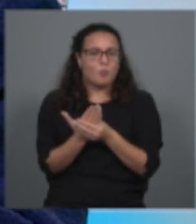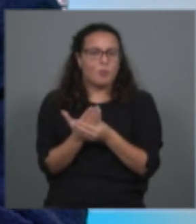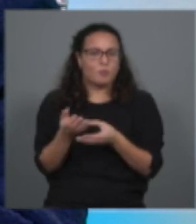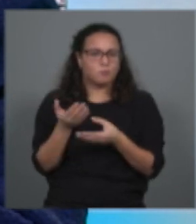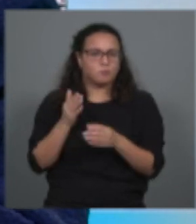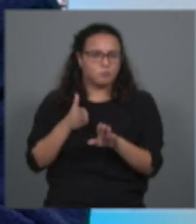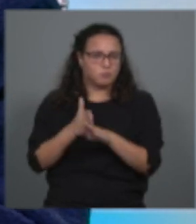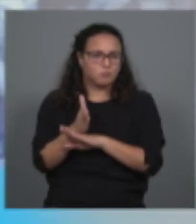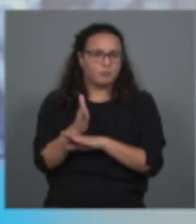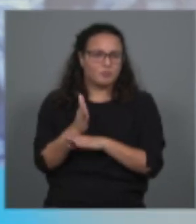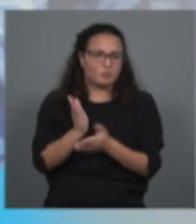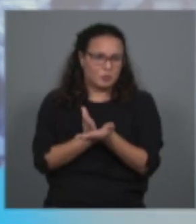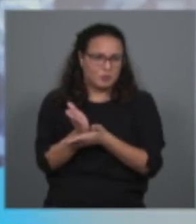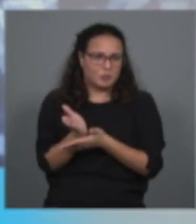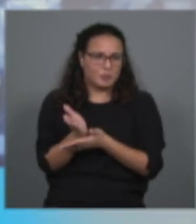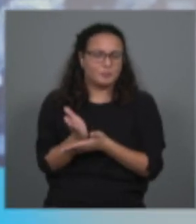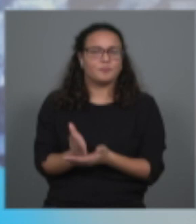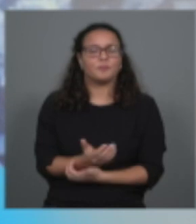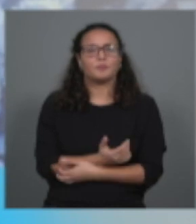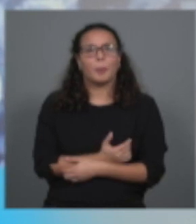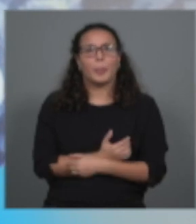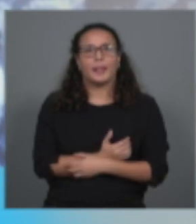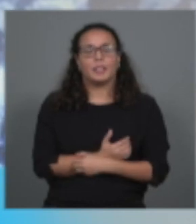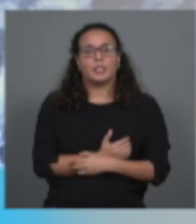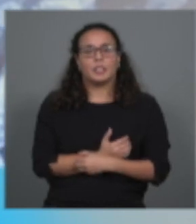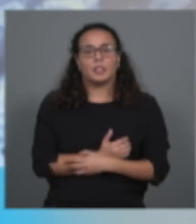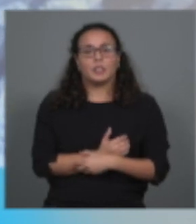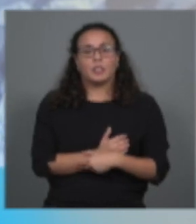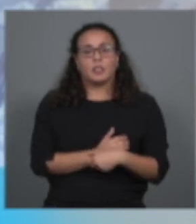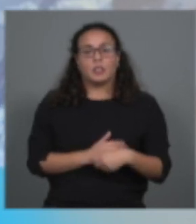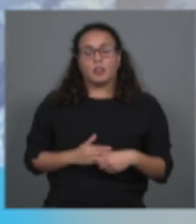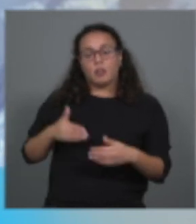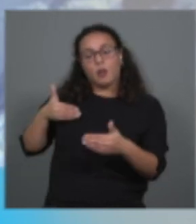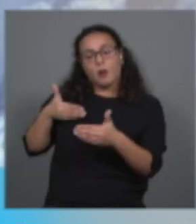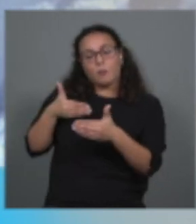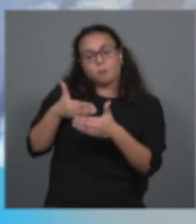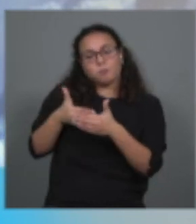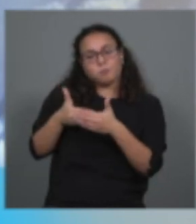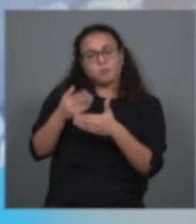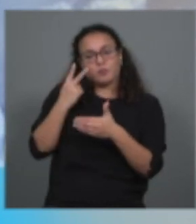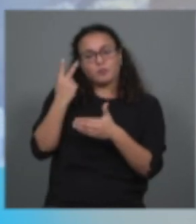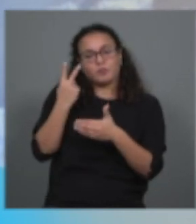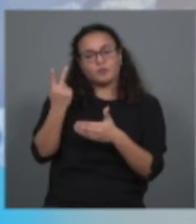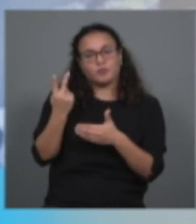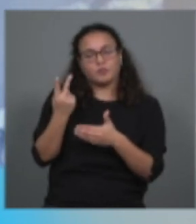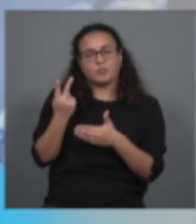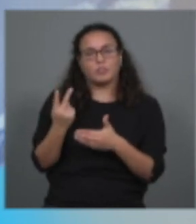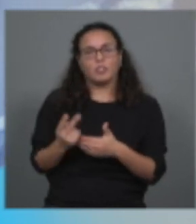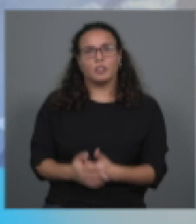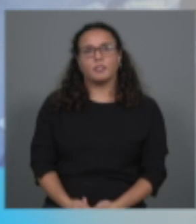que nos seus últimos anos de vida ele entra na companhia de Jesus. Como é que se dá este processo?